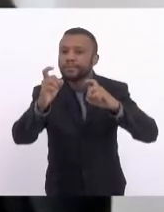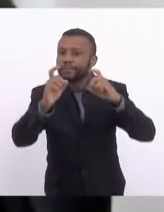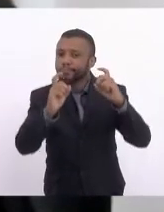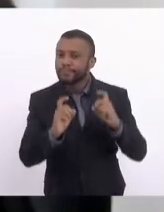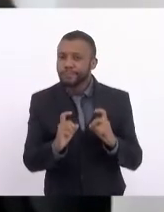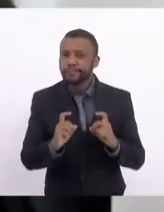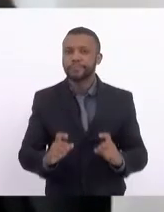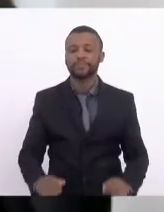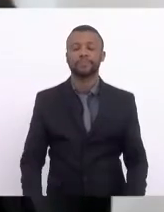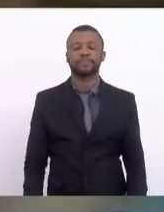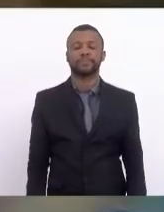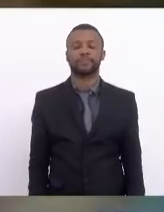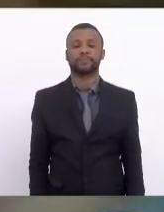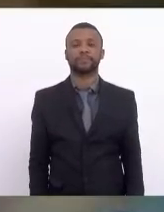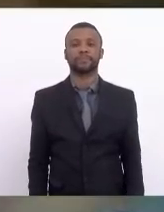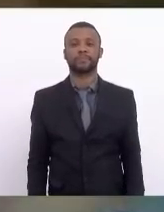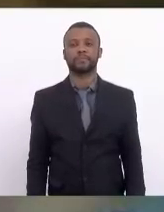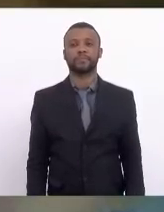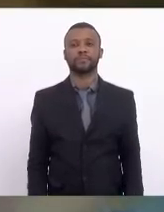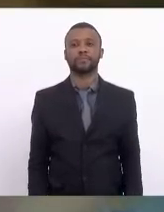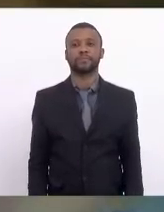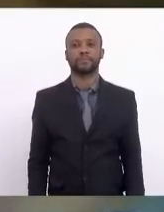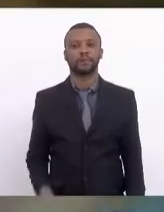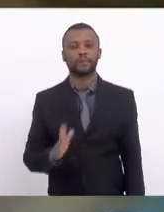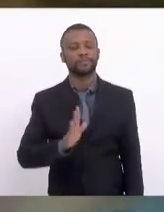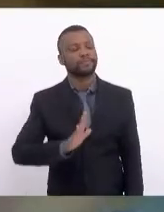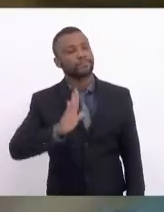no expediente final. Tia Ju?